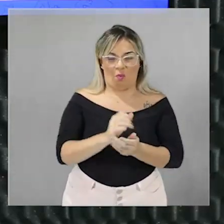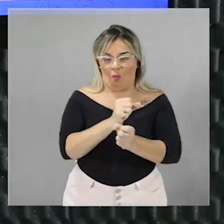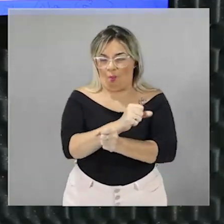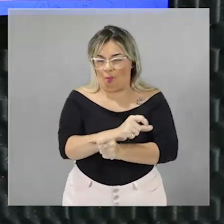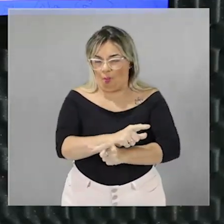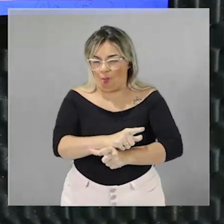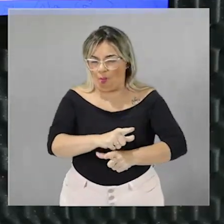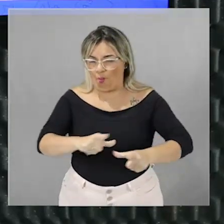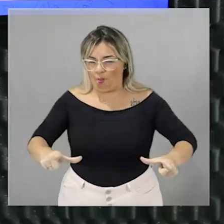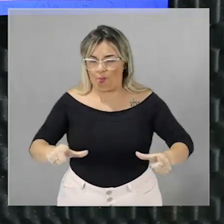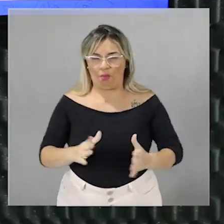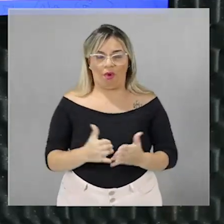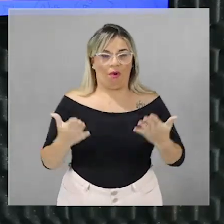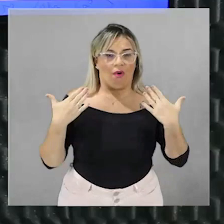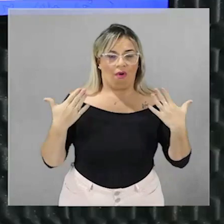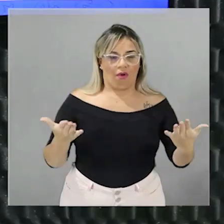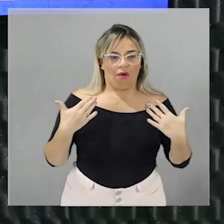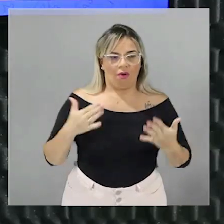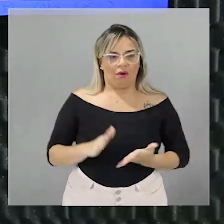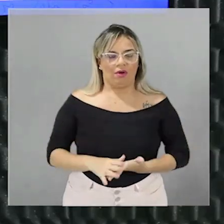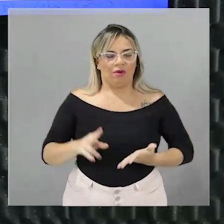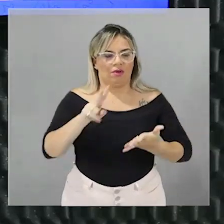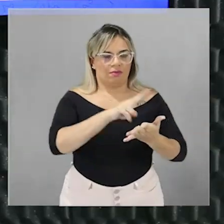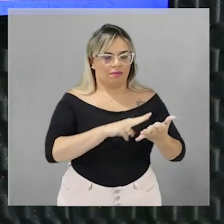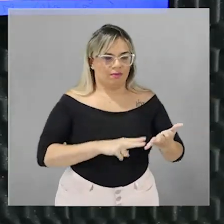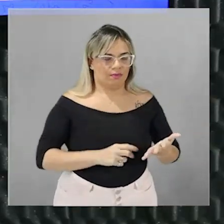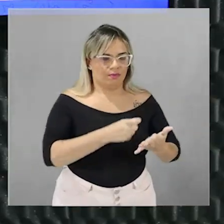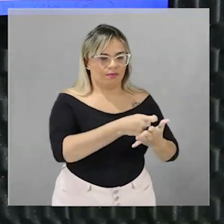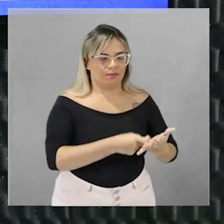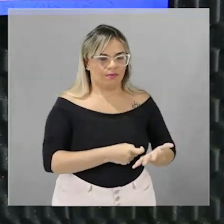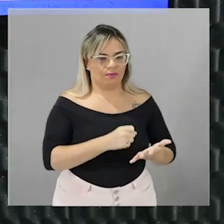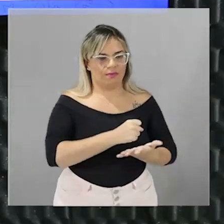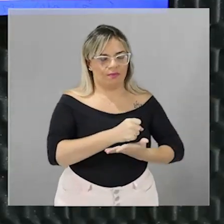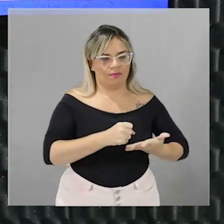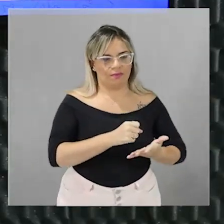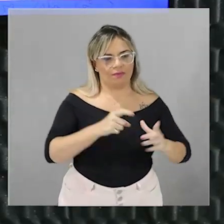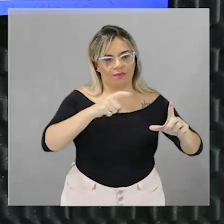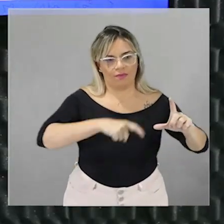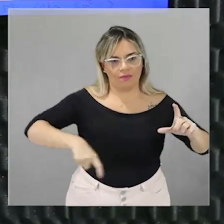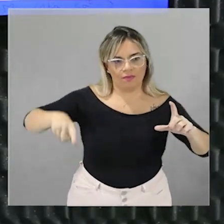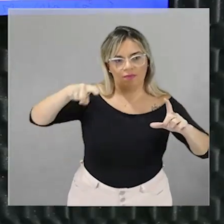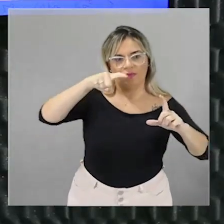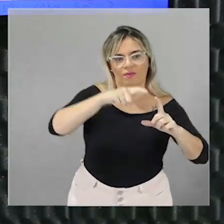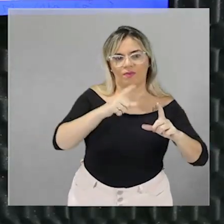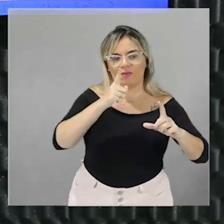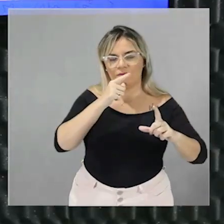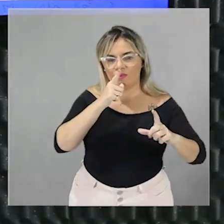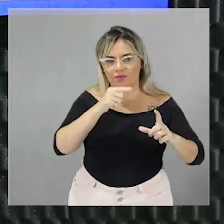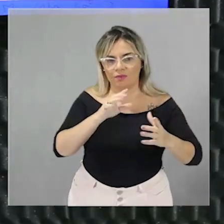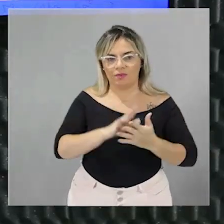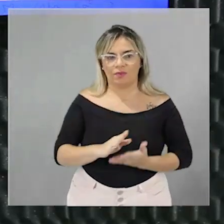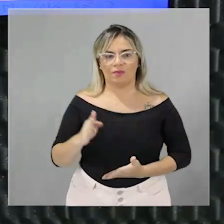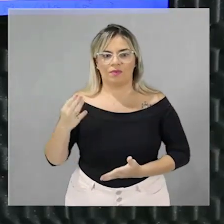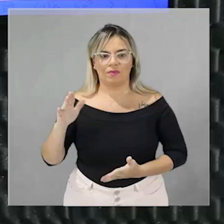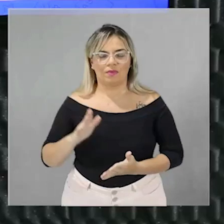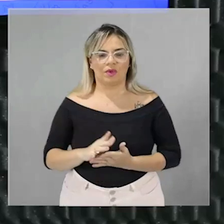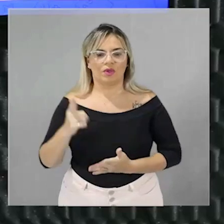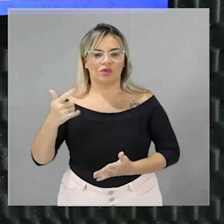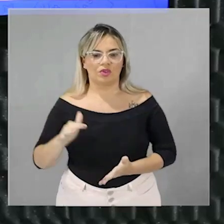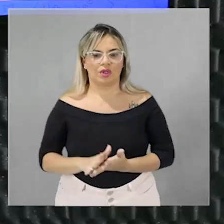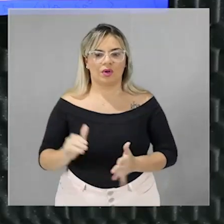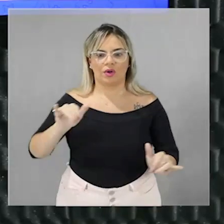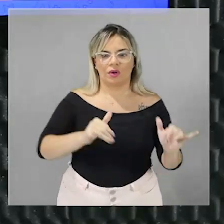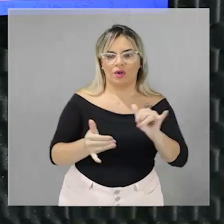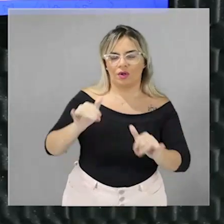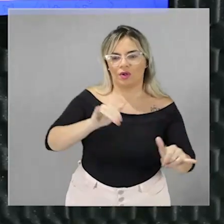Vamos só ler o texto aqui rapidamente, tá? Para a gente embasar, ele diz, ó, o ciclo da água é um ciclo bioquímico, biogeoquímico, que